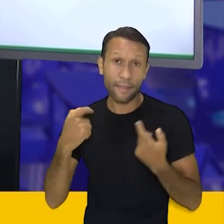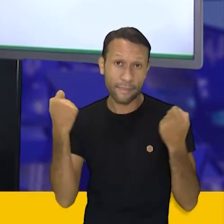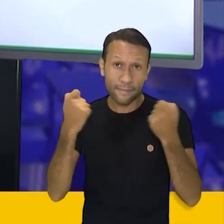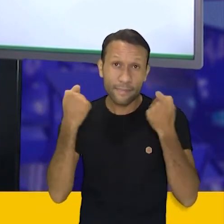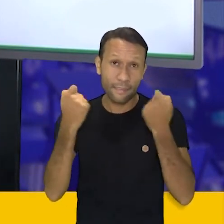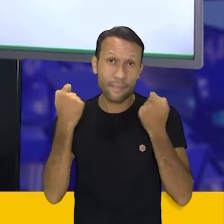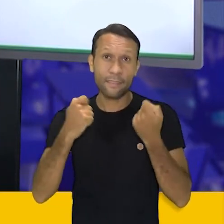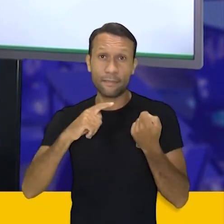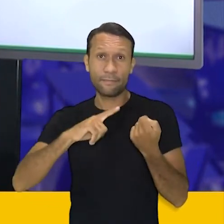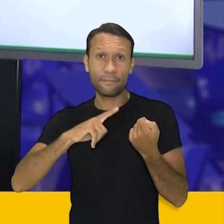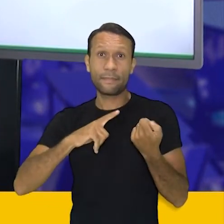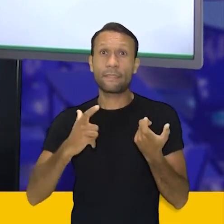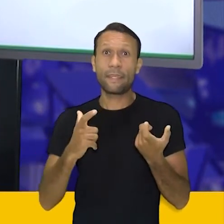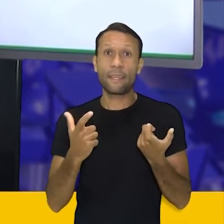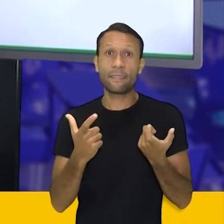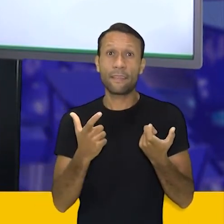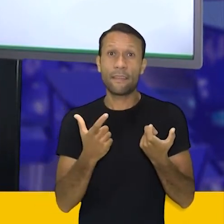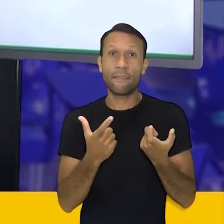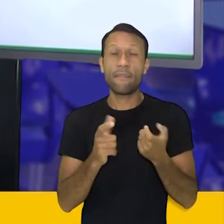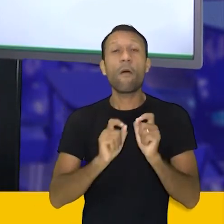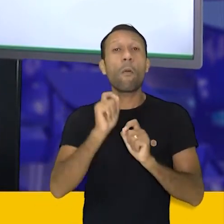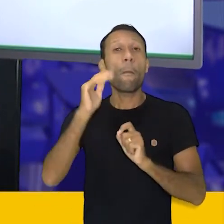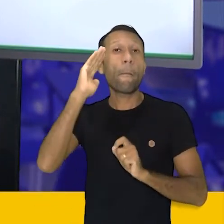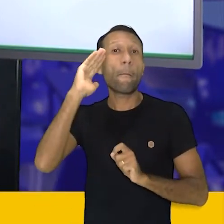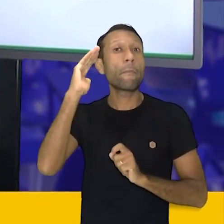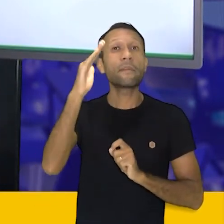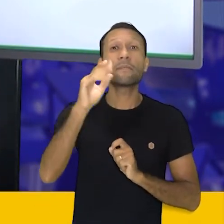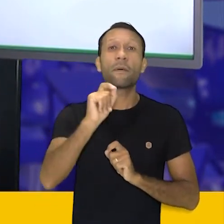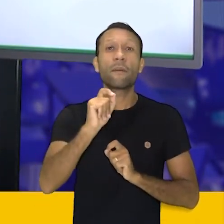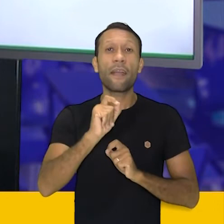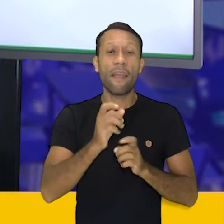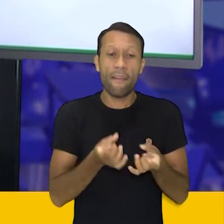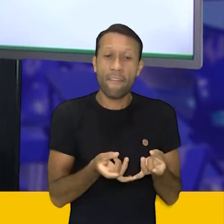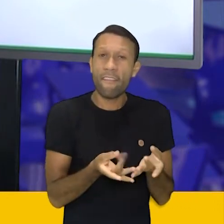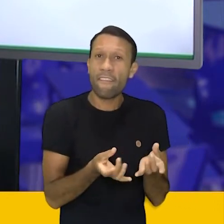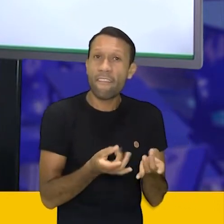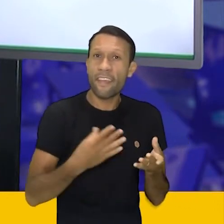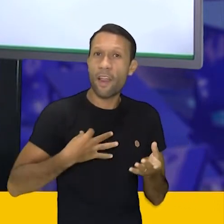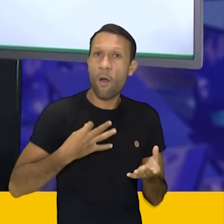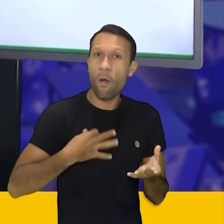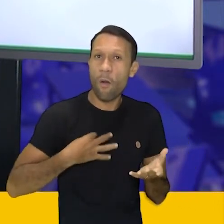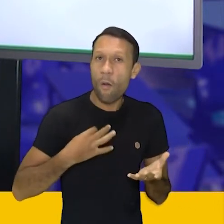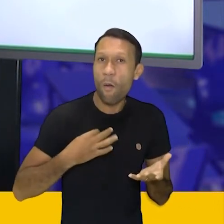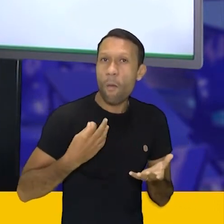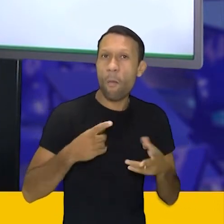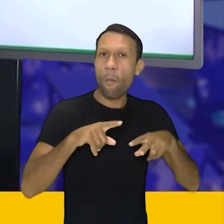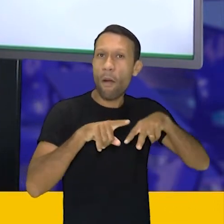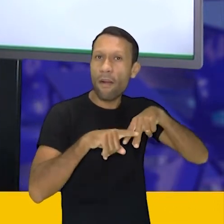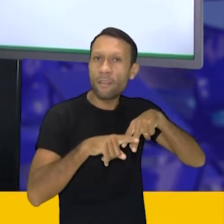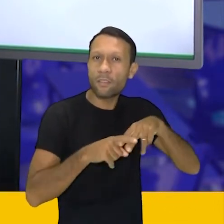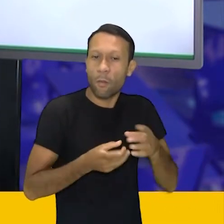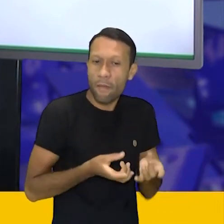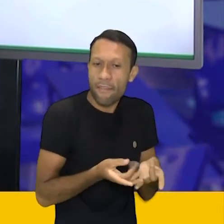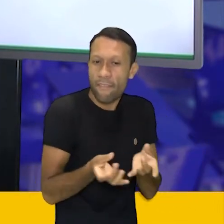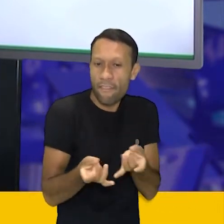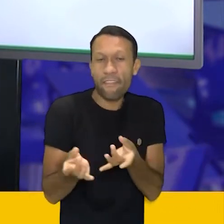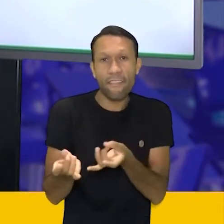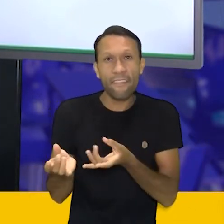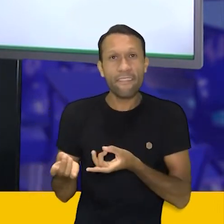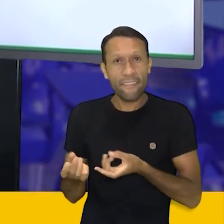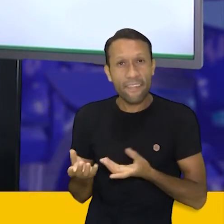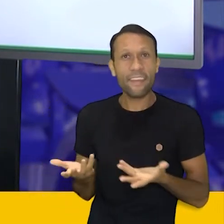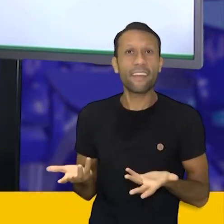vivemos numa cidade das feiras. Então, há uma tendência muito grande em Caruaru de se